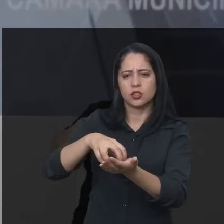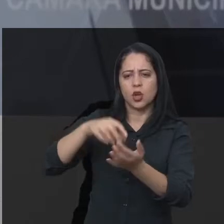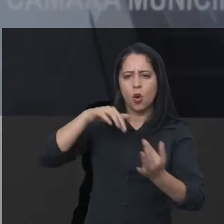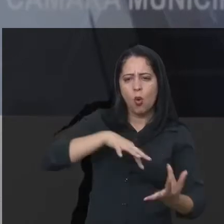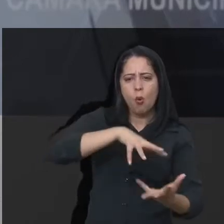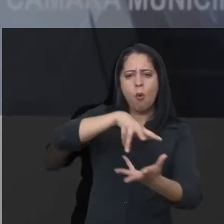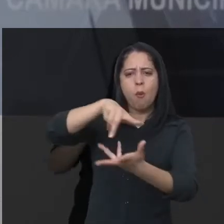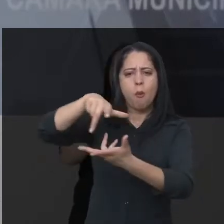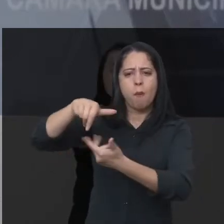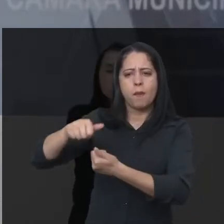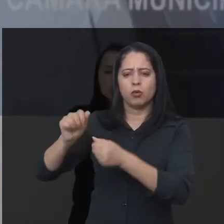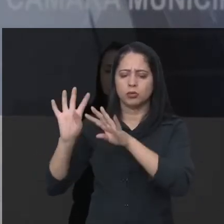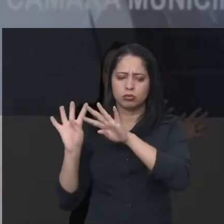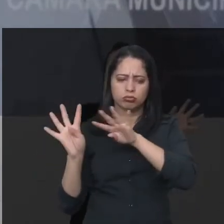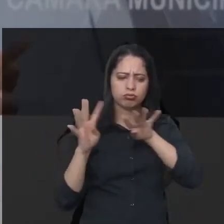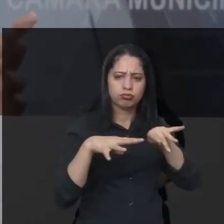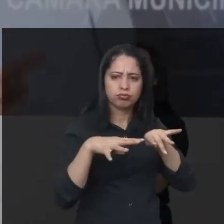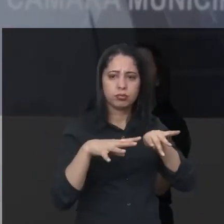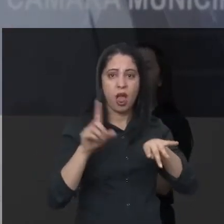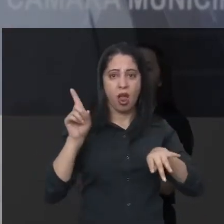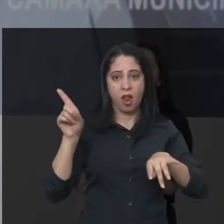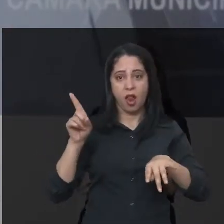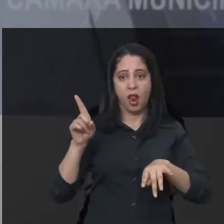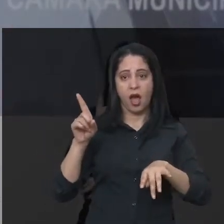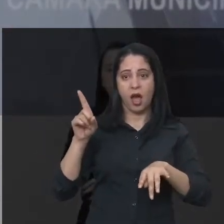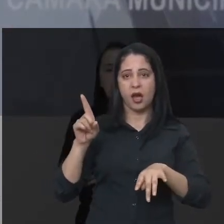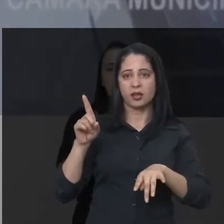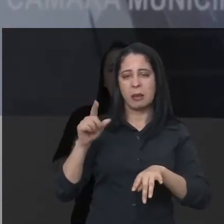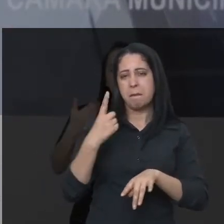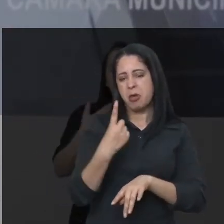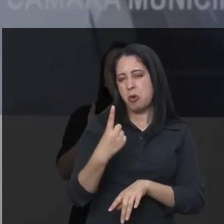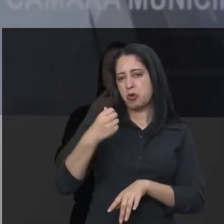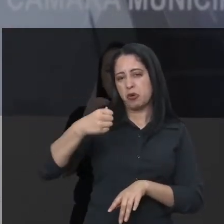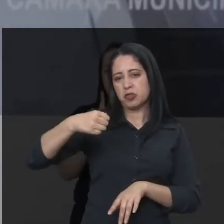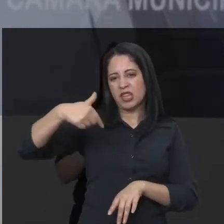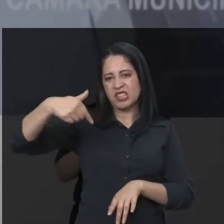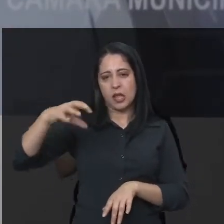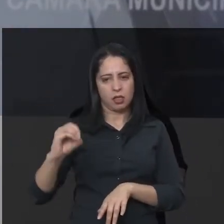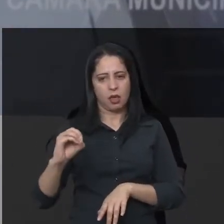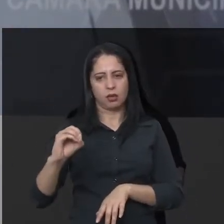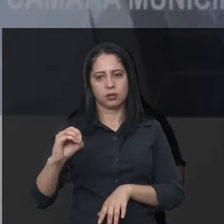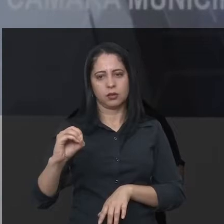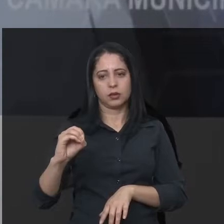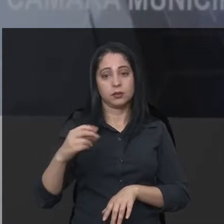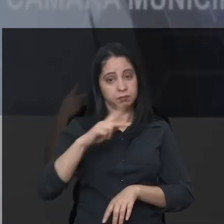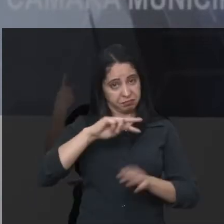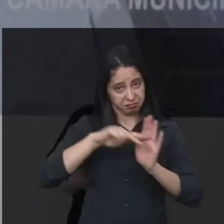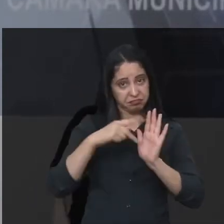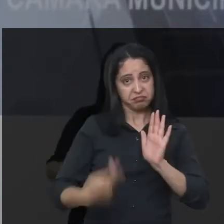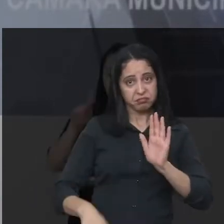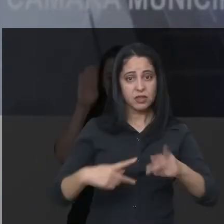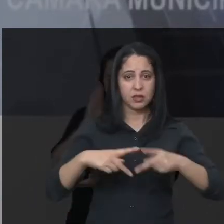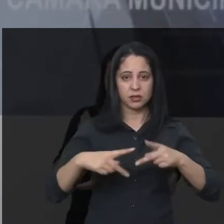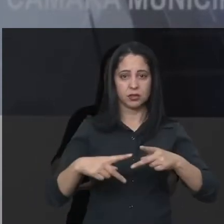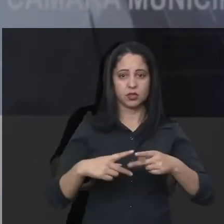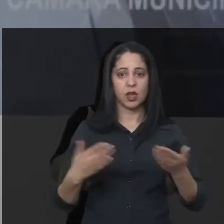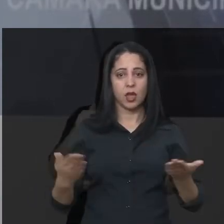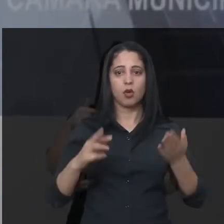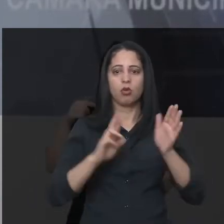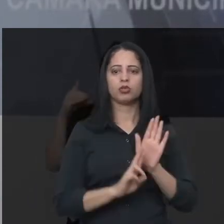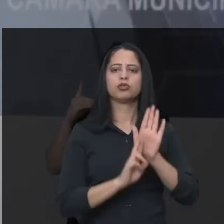mundo. Começou na década de 50, né? Veio para o Brasil na década de 70. E hoje ela tem